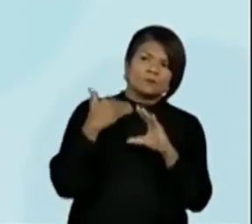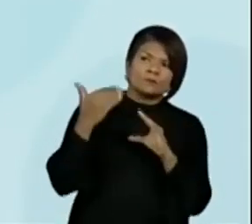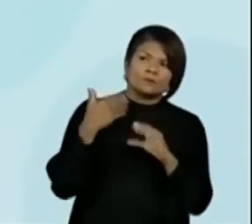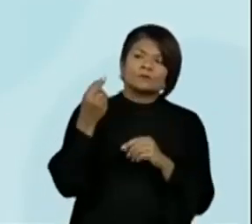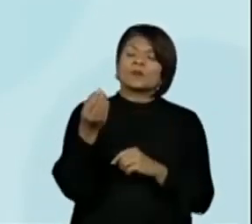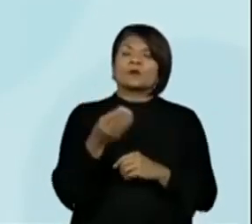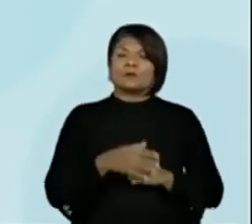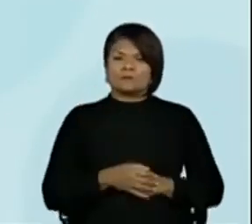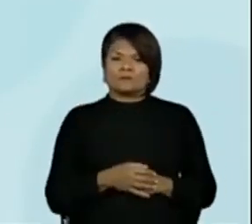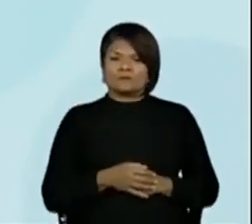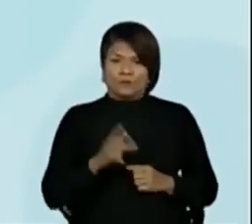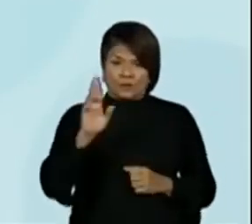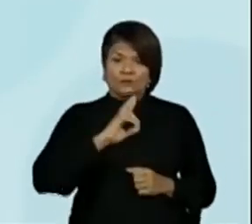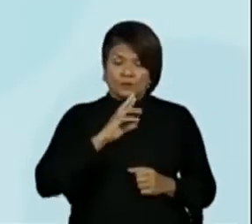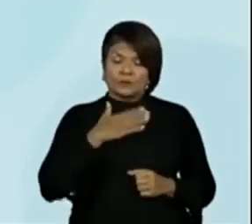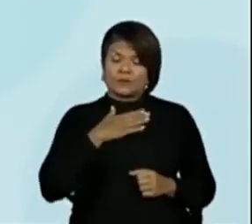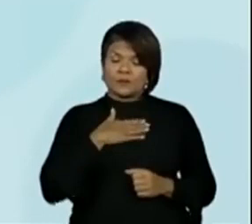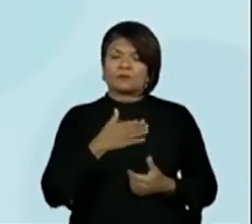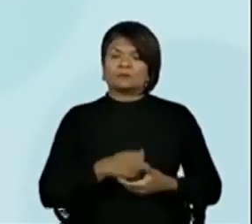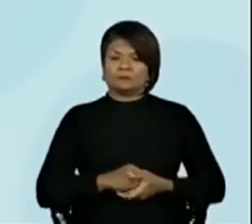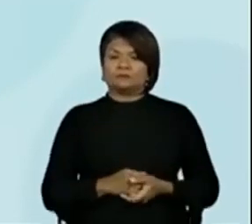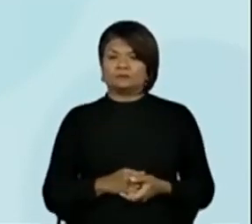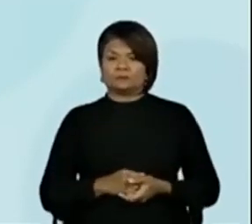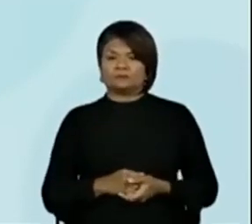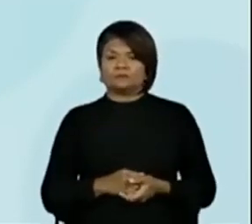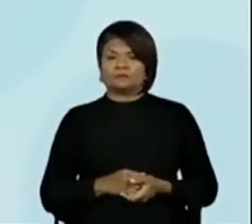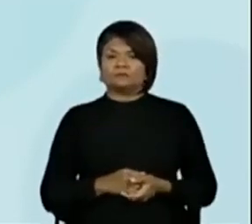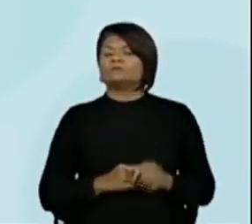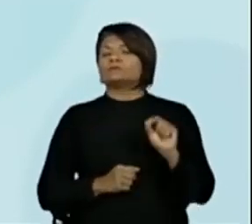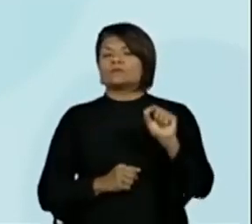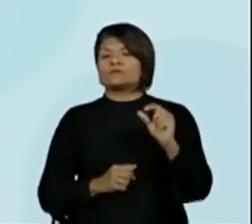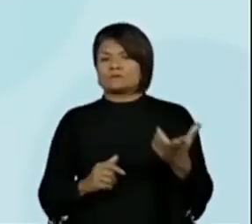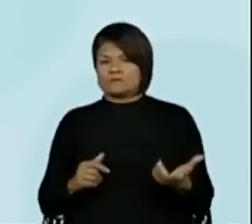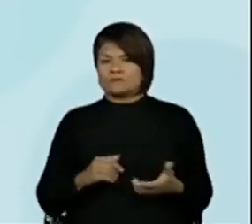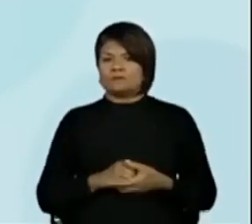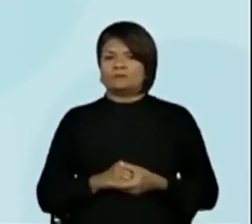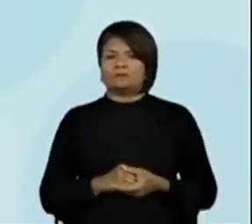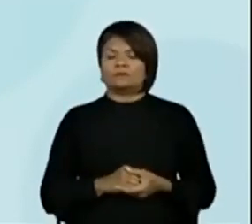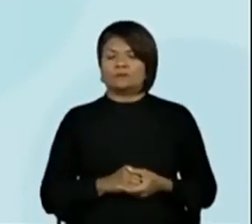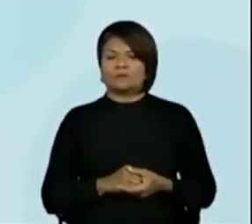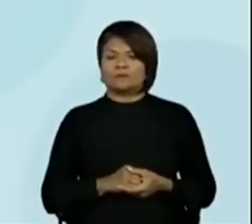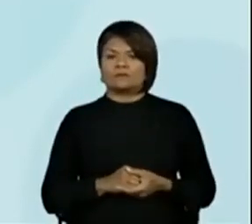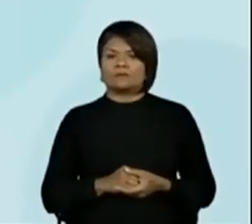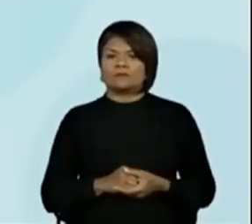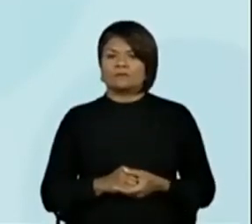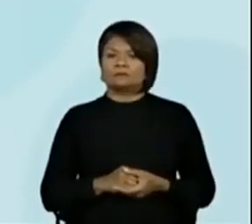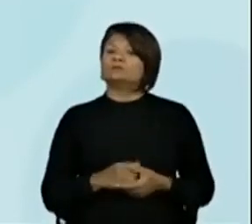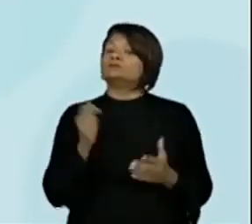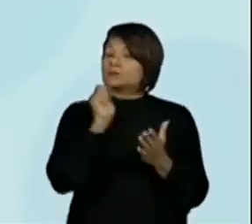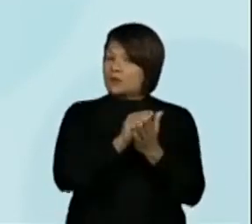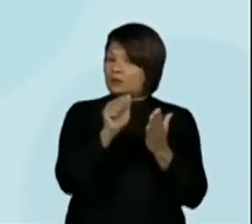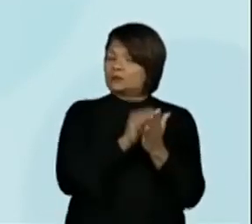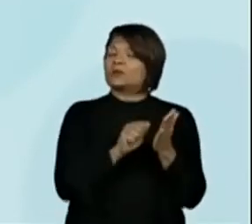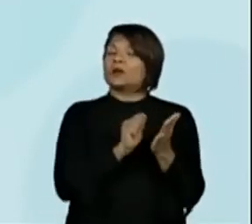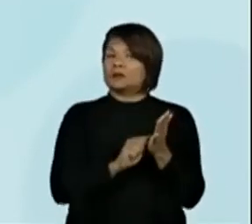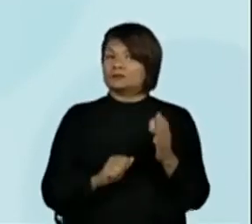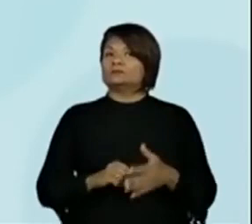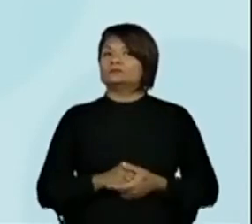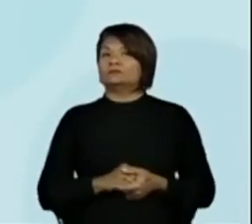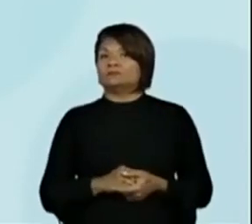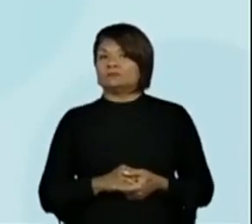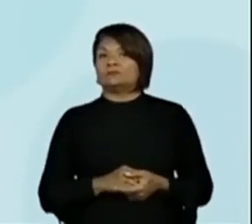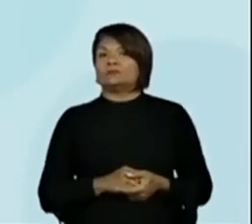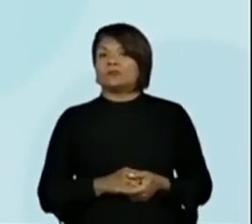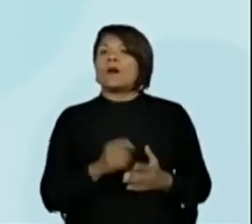uma receita? Responda para mim, vamos lá. Para que serve? Para anotar, olha, estão perguntando, professora, é